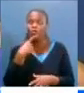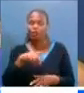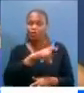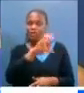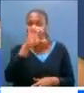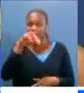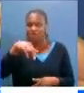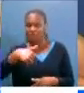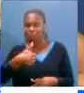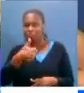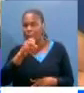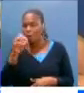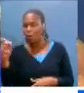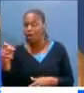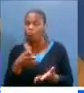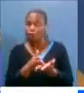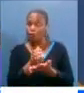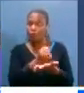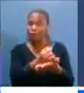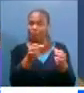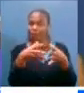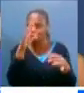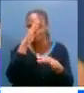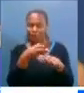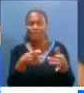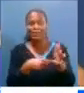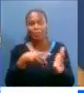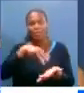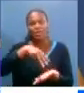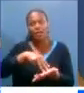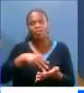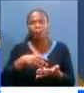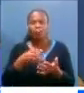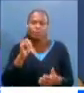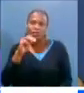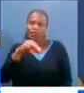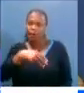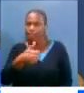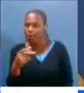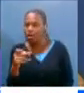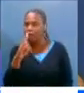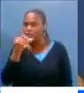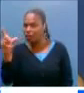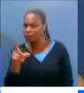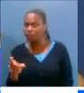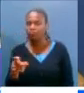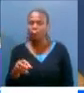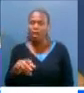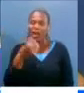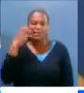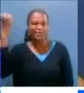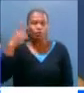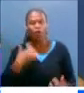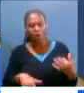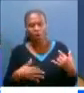Simboa. Continuamos a apoiar grandes eventos como o Mindelo Summer Jazz, o Mindelato, o Grito Rock. Estamos a promover projetos de publicação